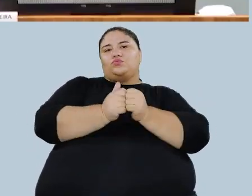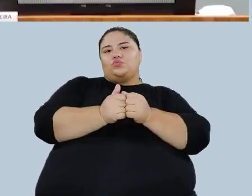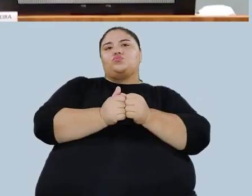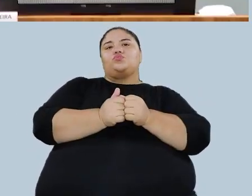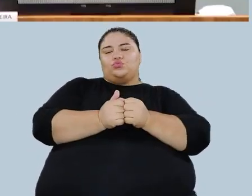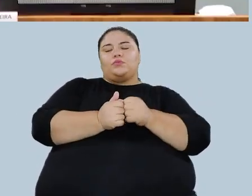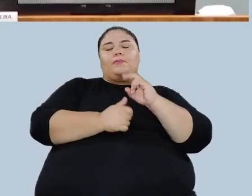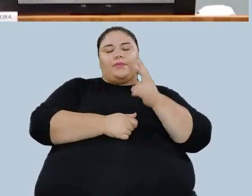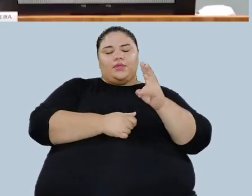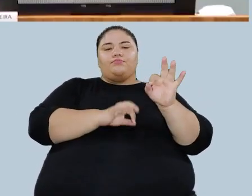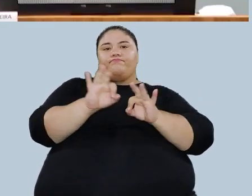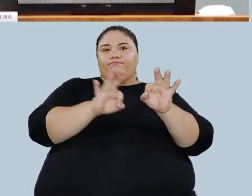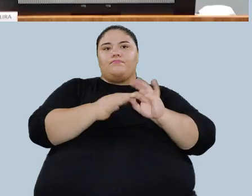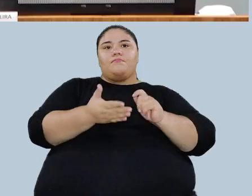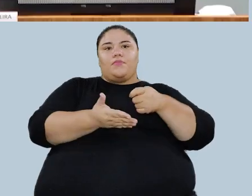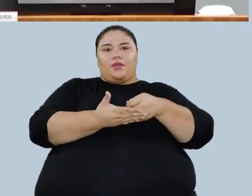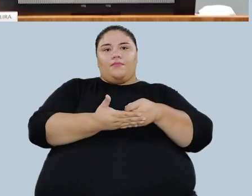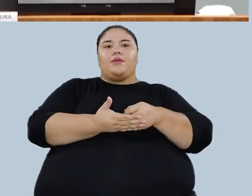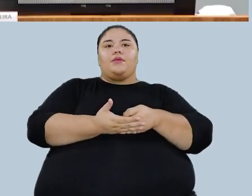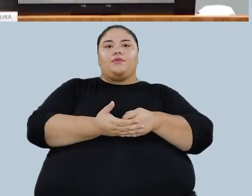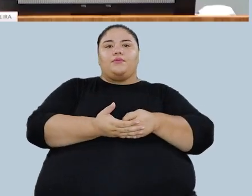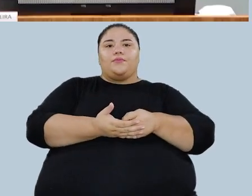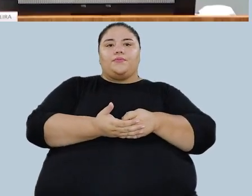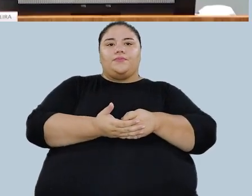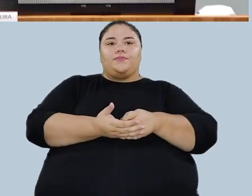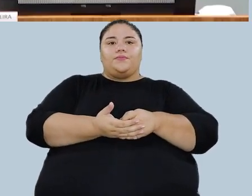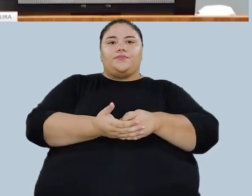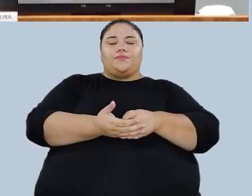muito fortemente nesse domínio de arranjo de pagamento